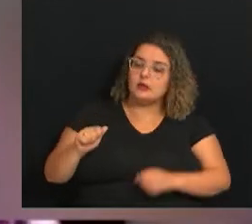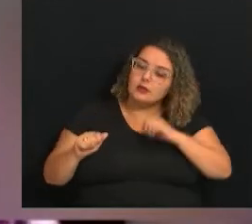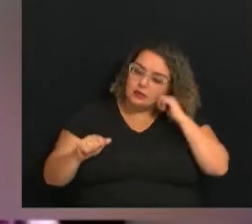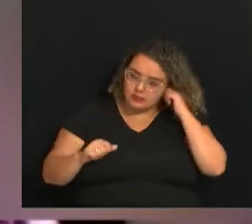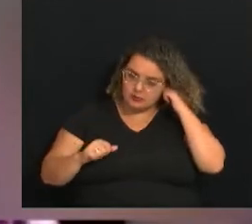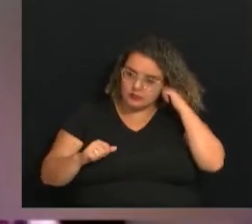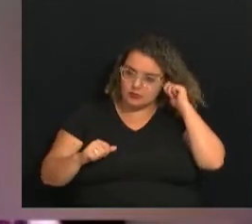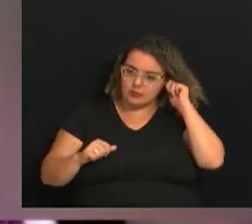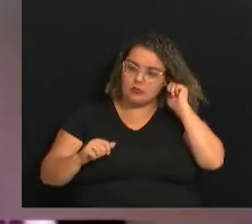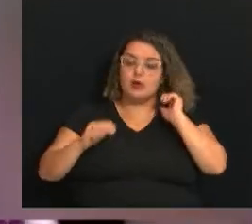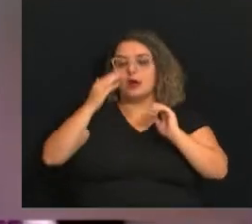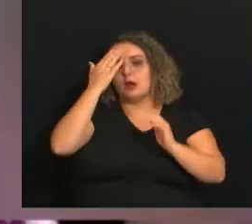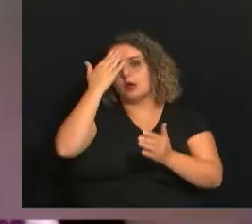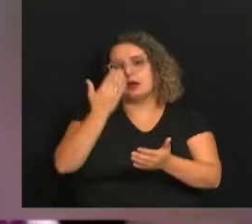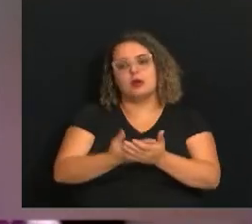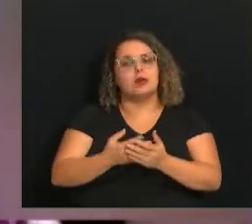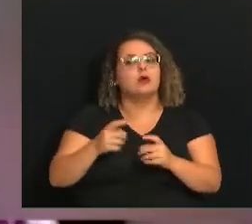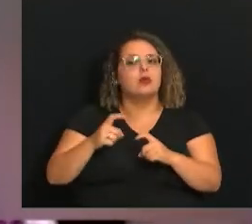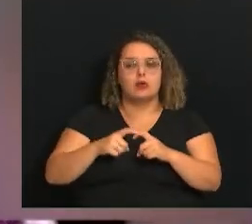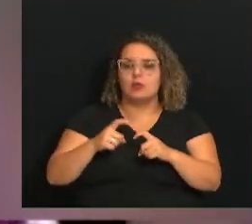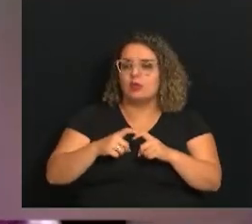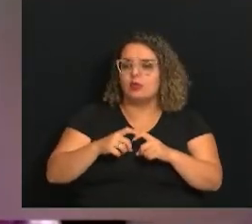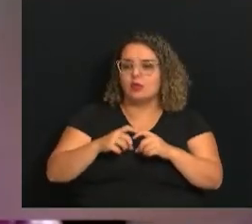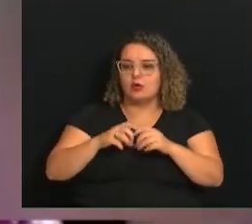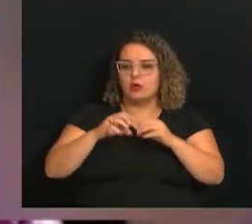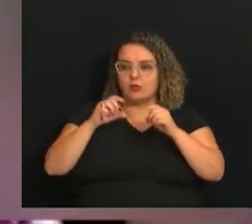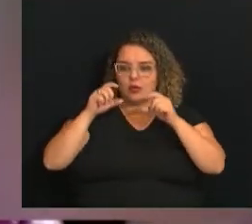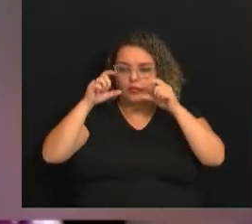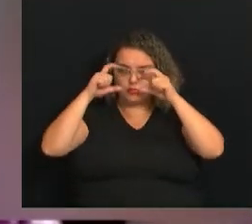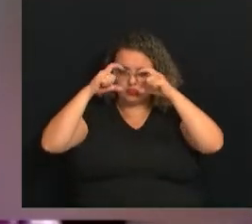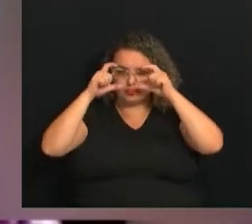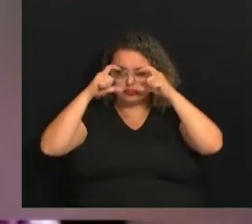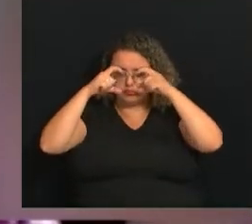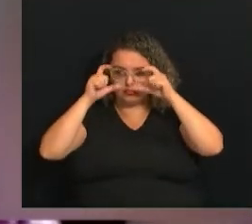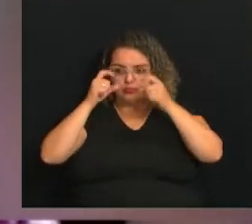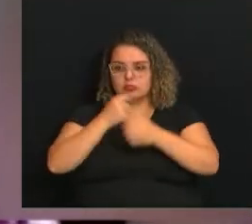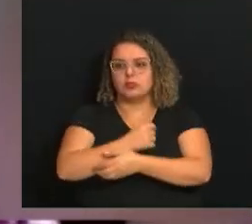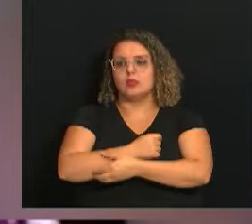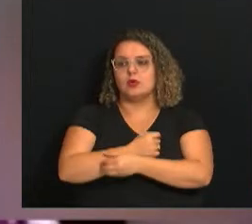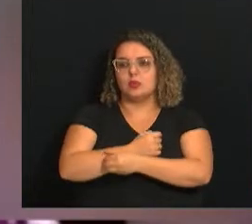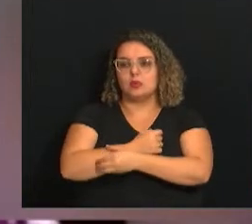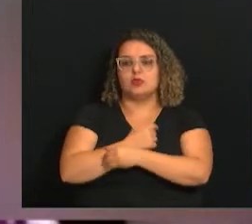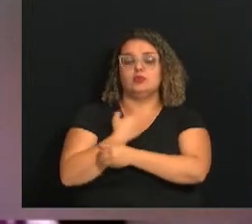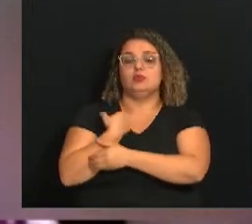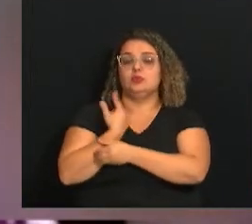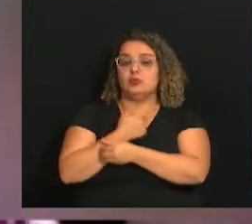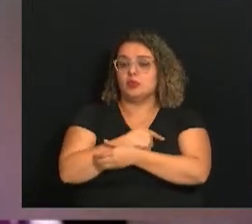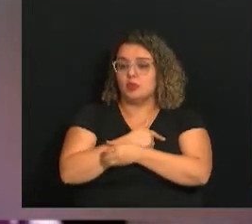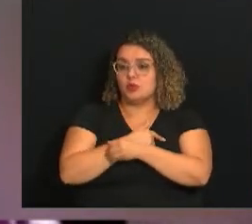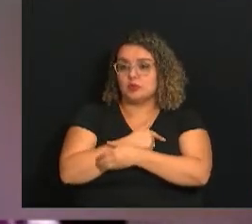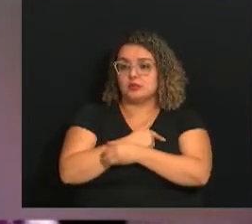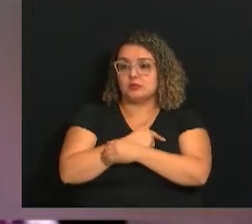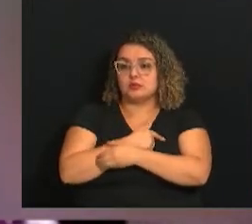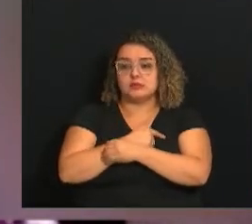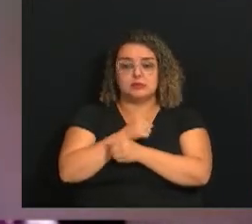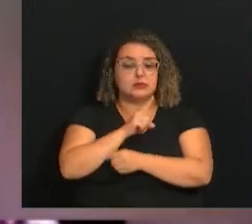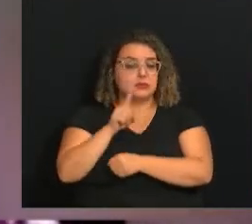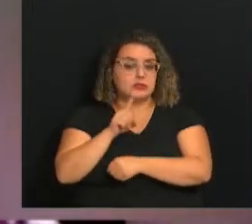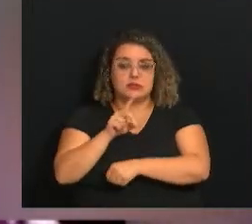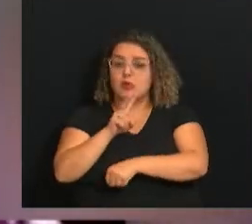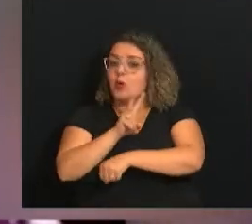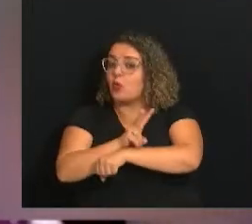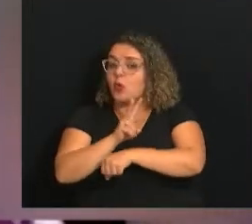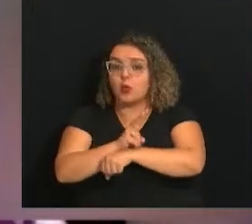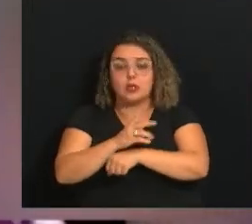não entendem o papel dos optometristas. Nós optometristas, a gente realmente não cuida da saúde ocular, mas